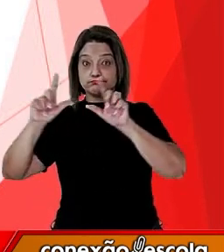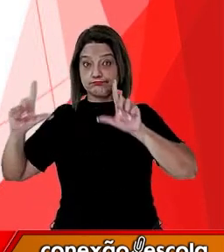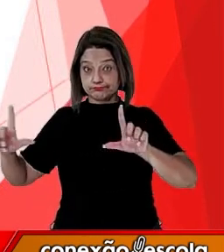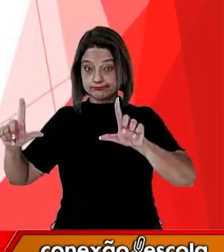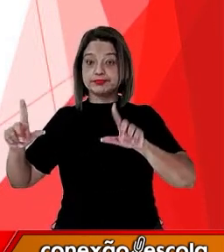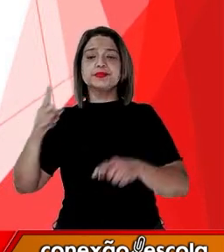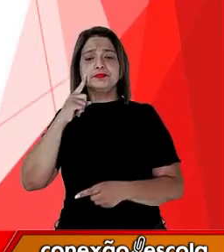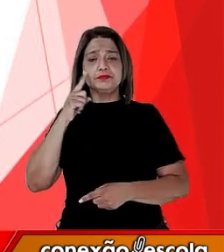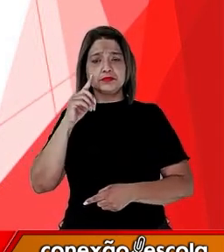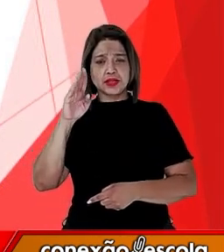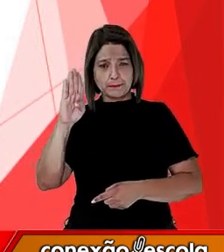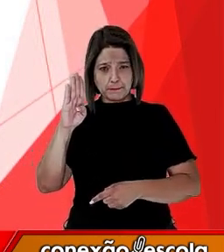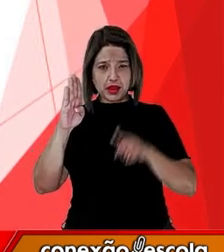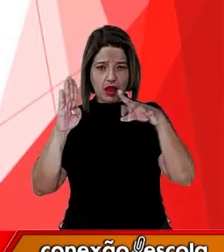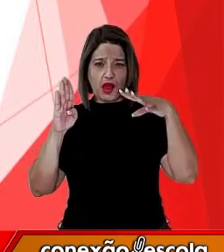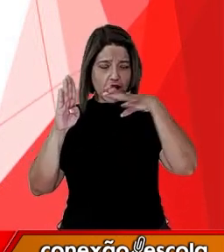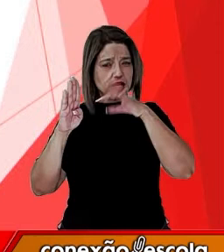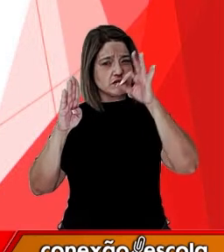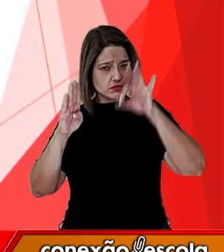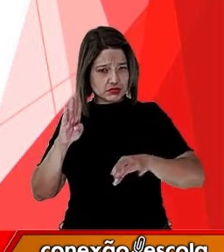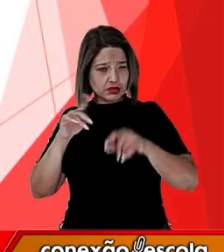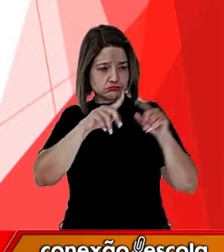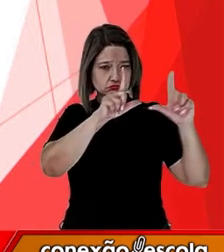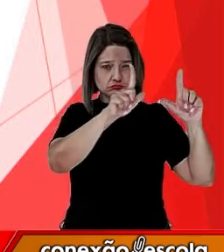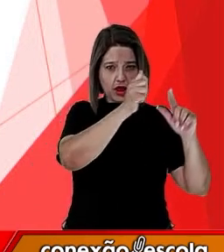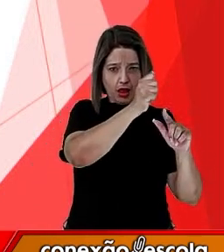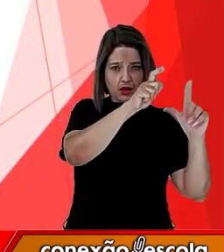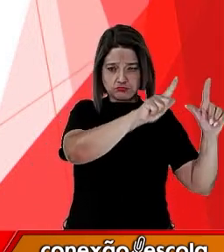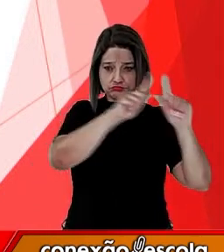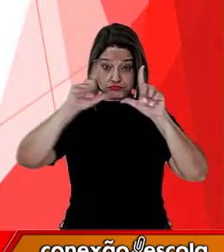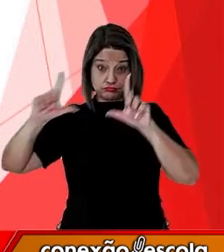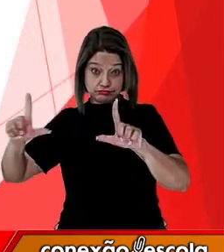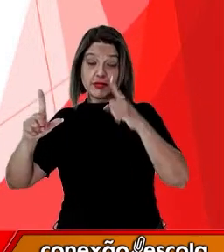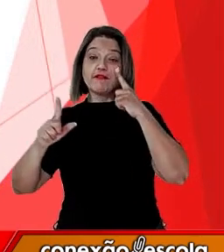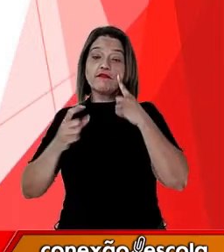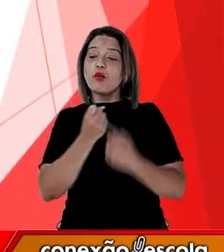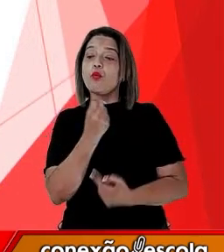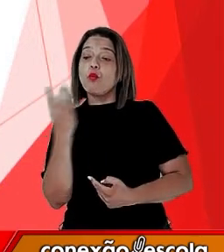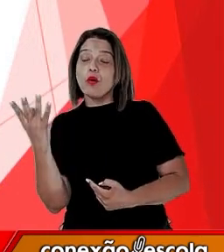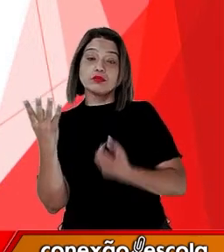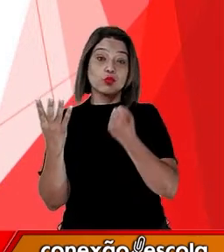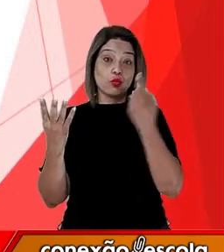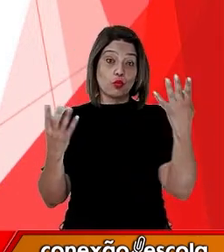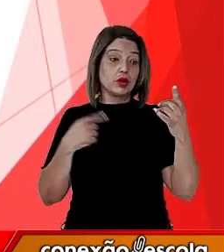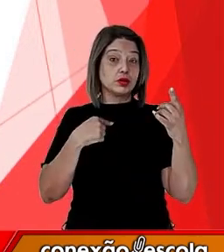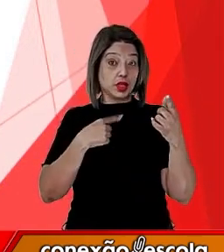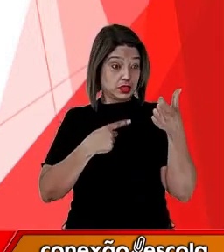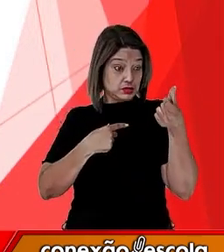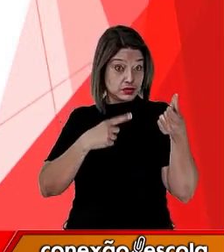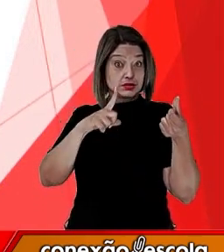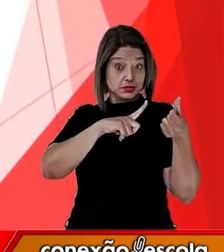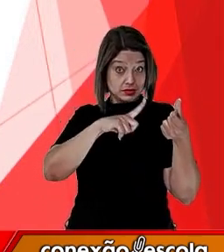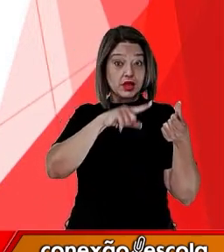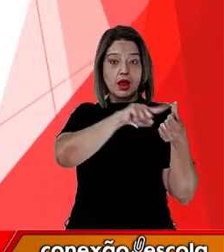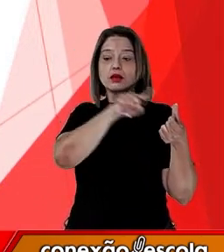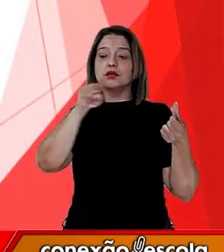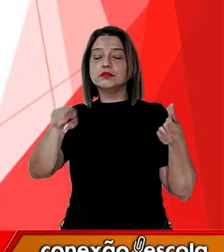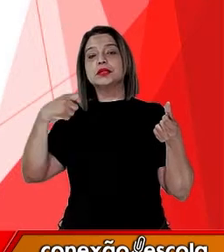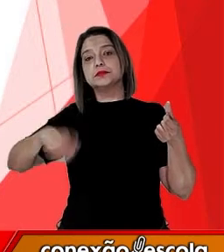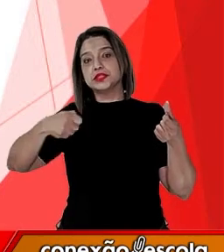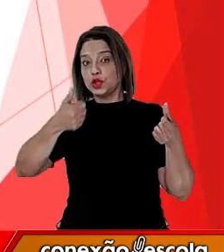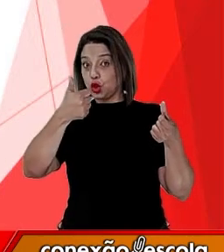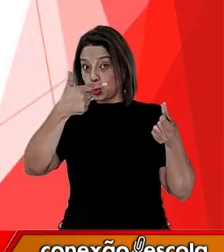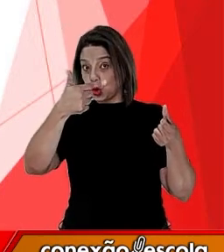figura B é uma ampliação da figura A? Nós precisamos contar. Na base ela tem 6, então aqui vamos contar. 1,